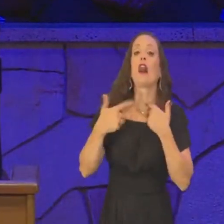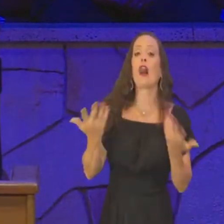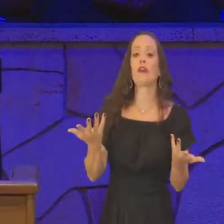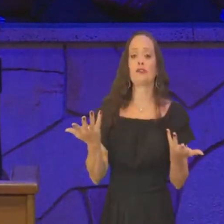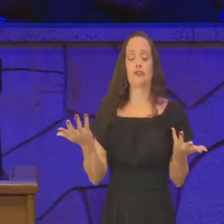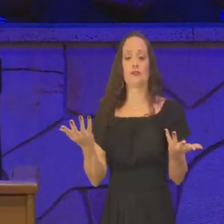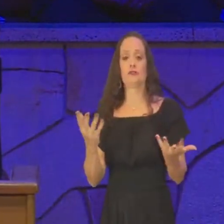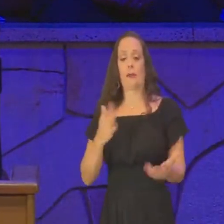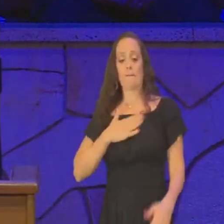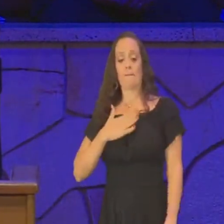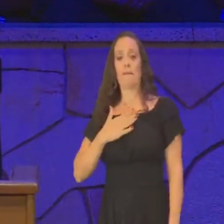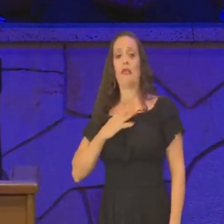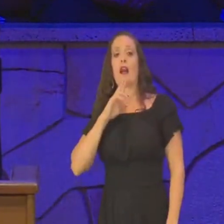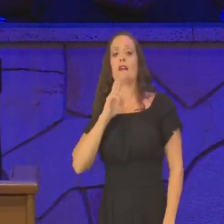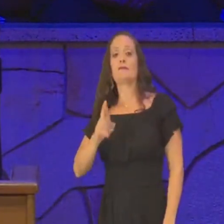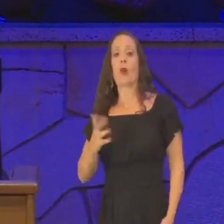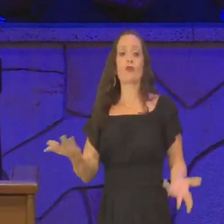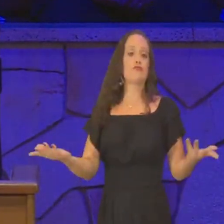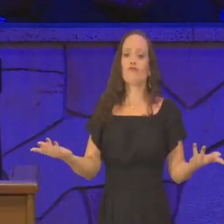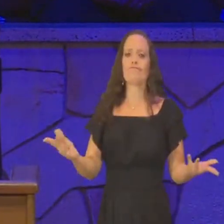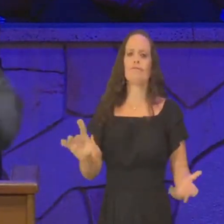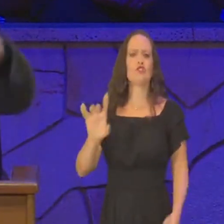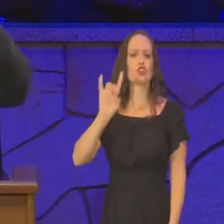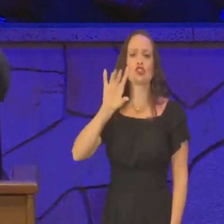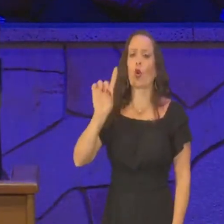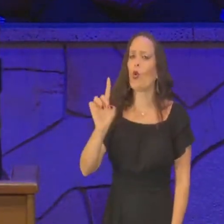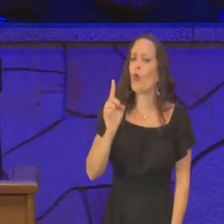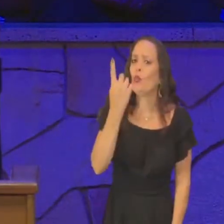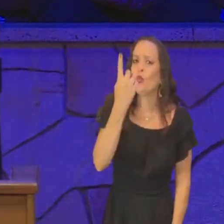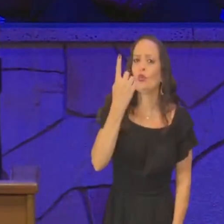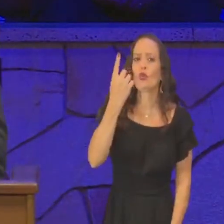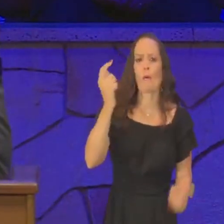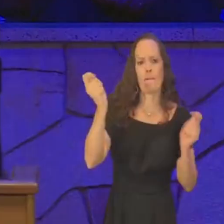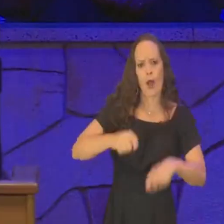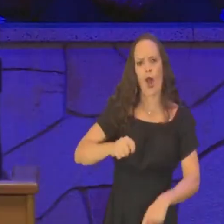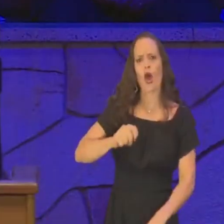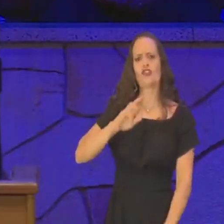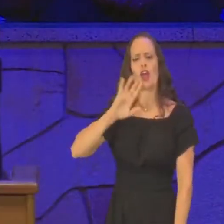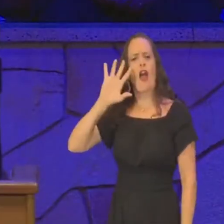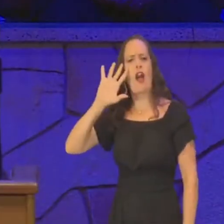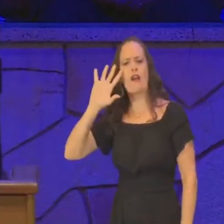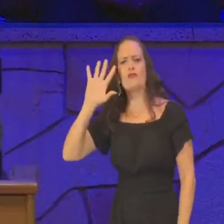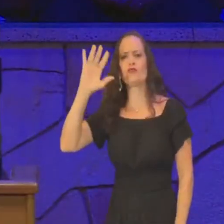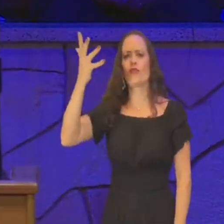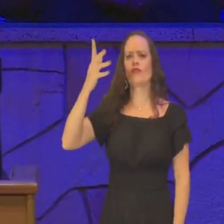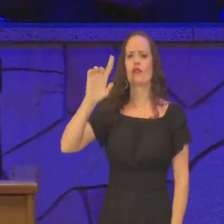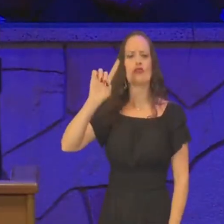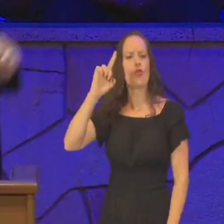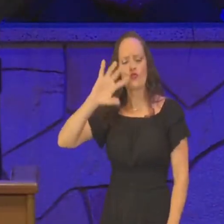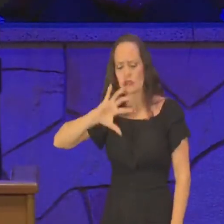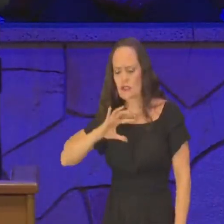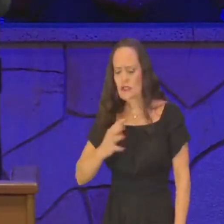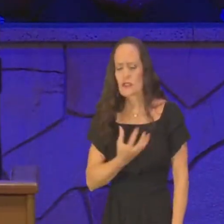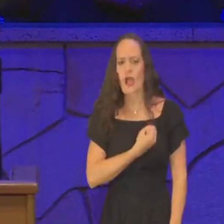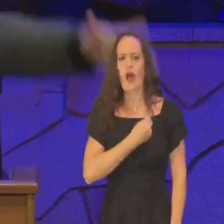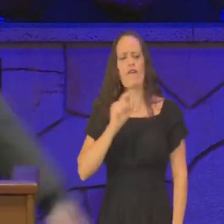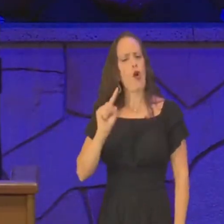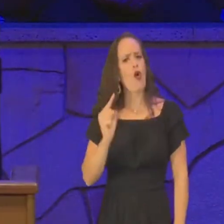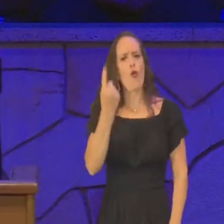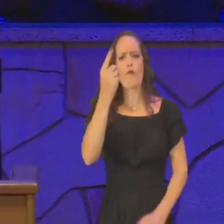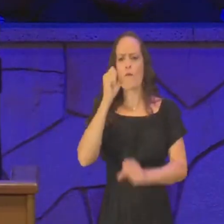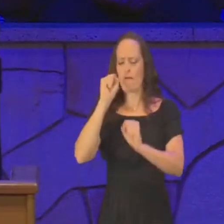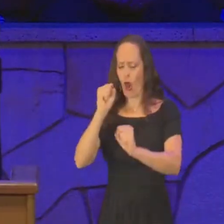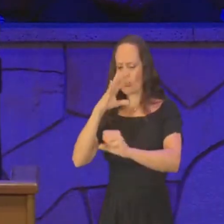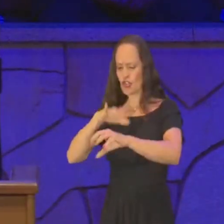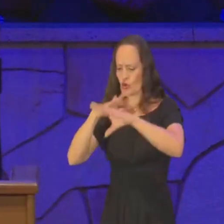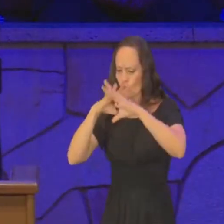precisamos, só há um Deus, só há um que pode fazer, só há um que pode realizar, só há um que pode salvar, só há um que pode curar,